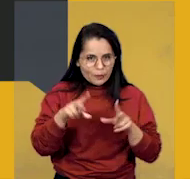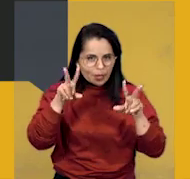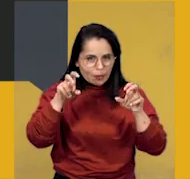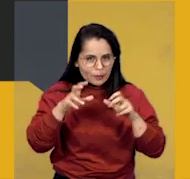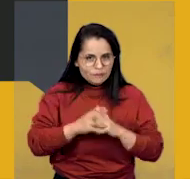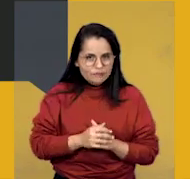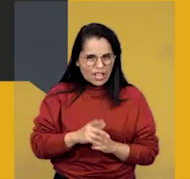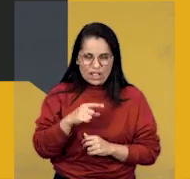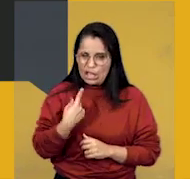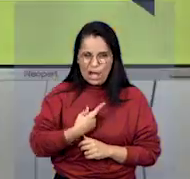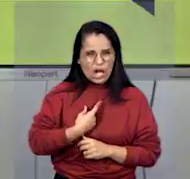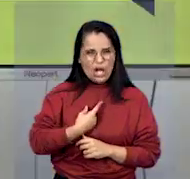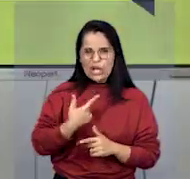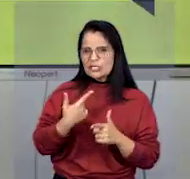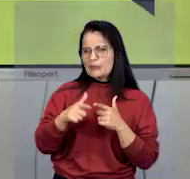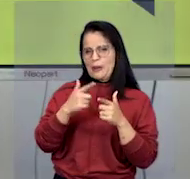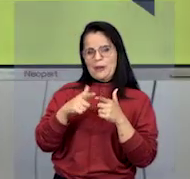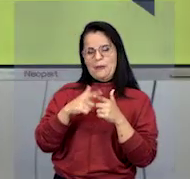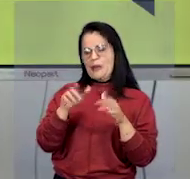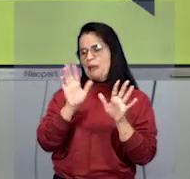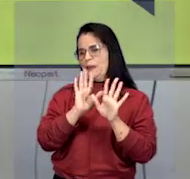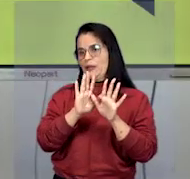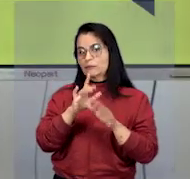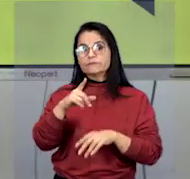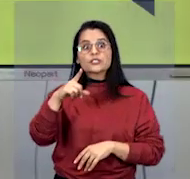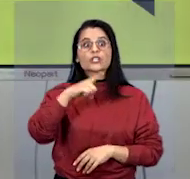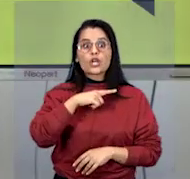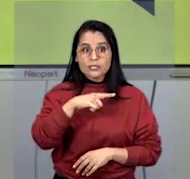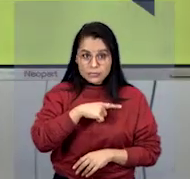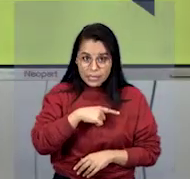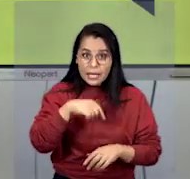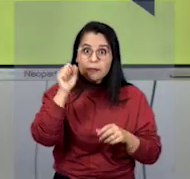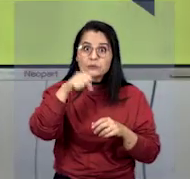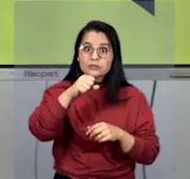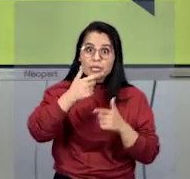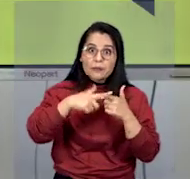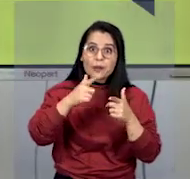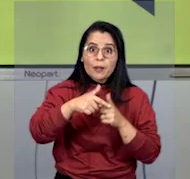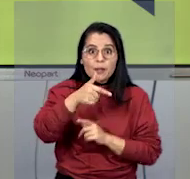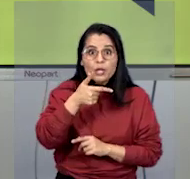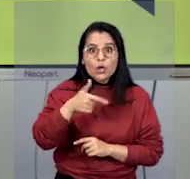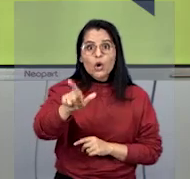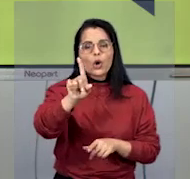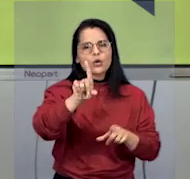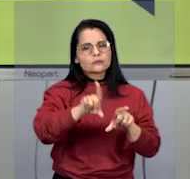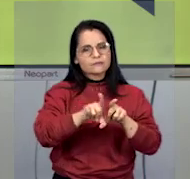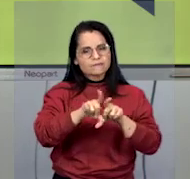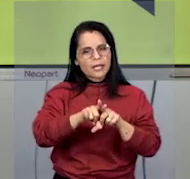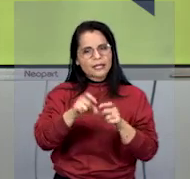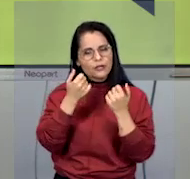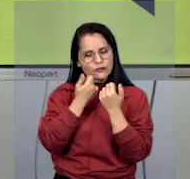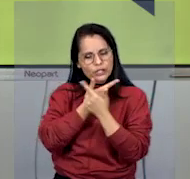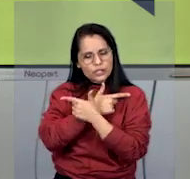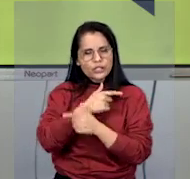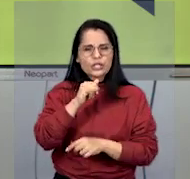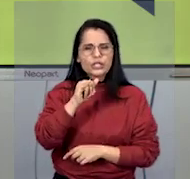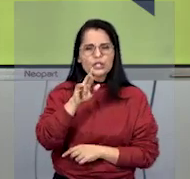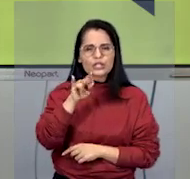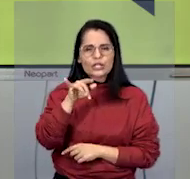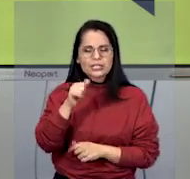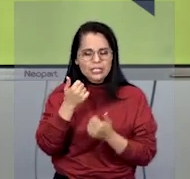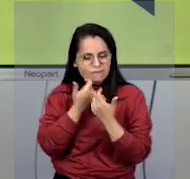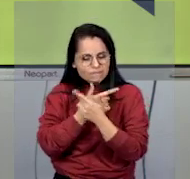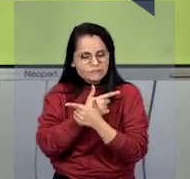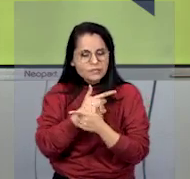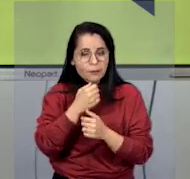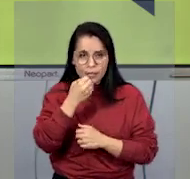não temos esse problema, nós temos esse problema e muitos outros. Ele foi irônico, não é? E a ironia faz parte também